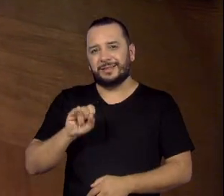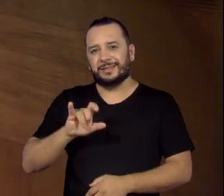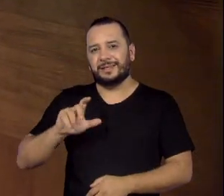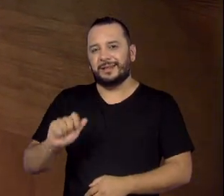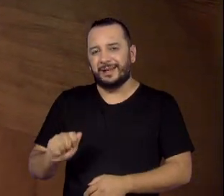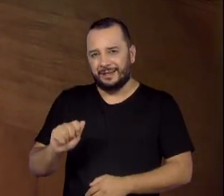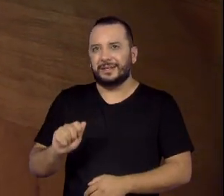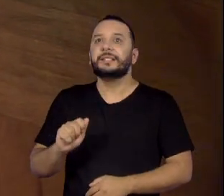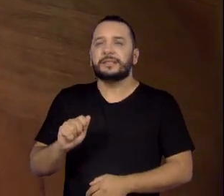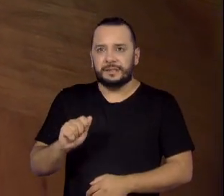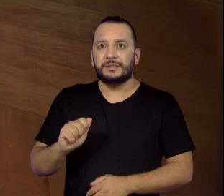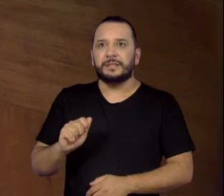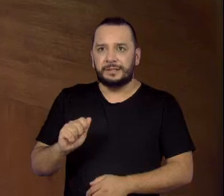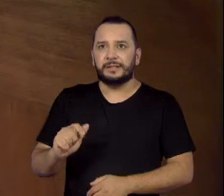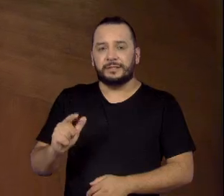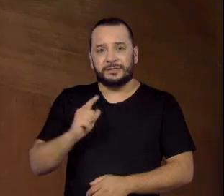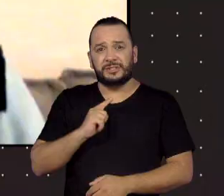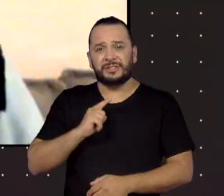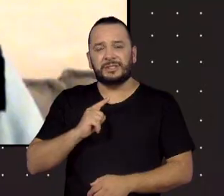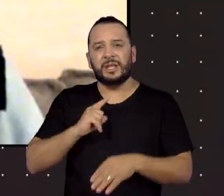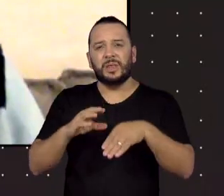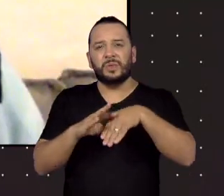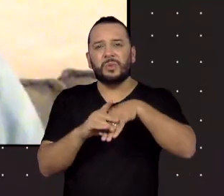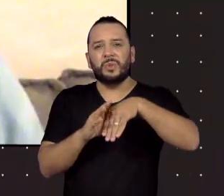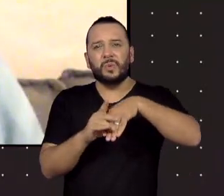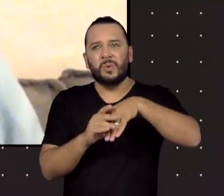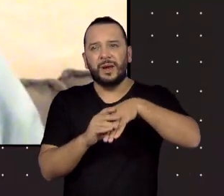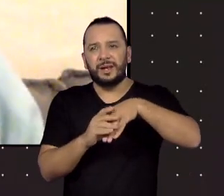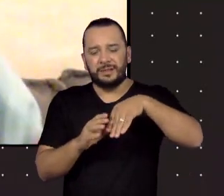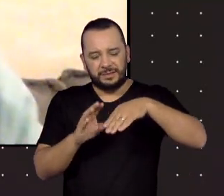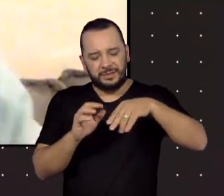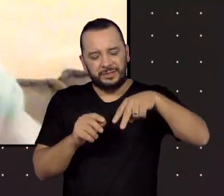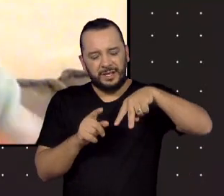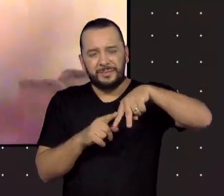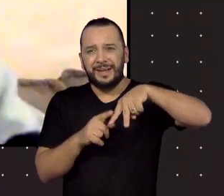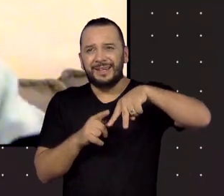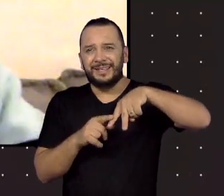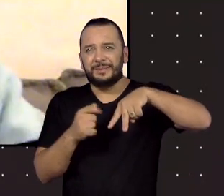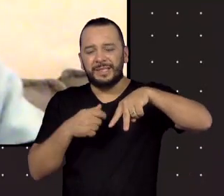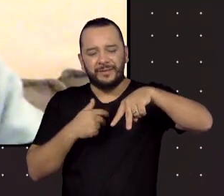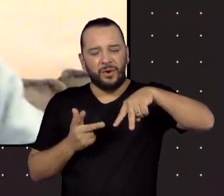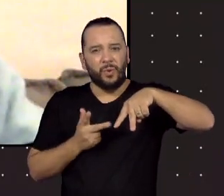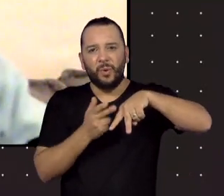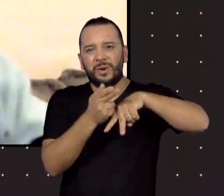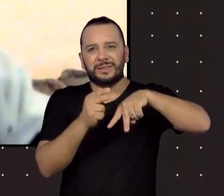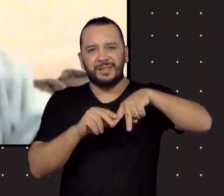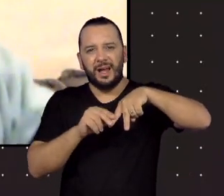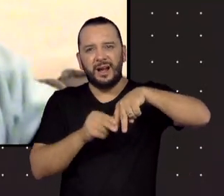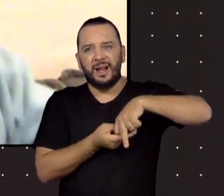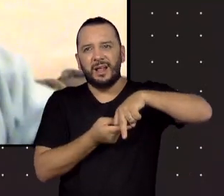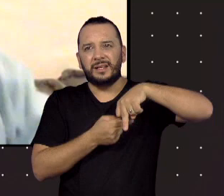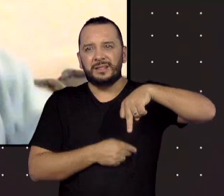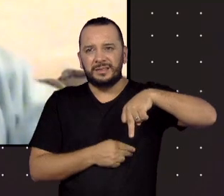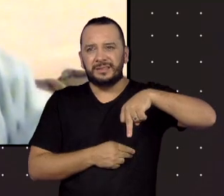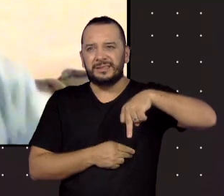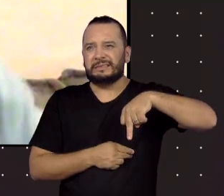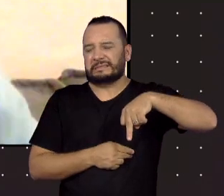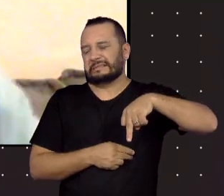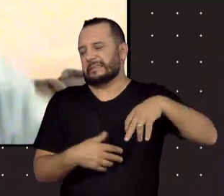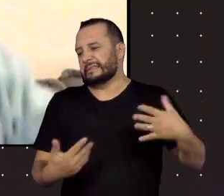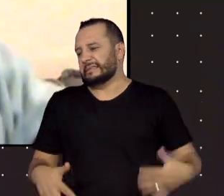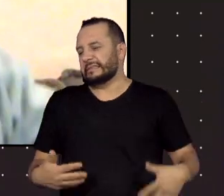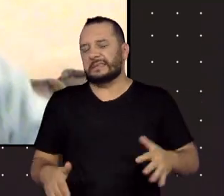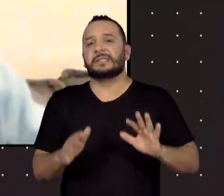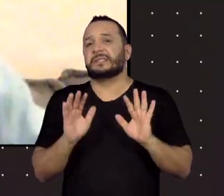pernas e que ela teria que cortar a perna um dia. E numa tarde ela começou a dançar, botou um disco